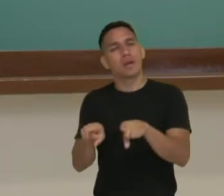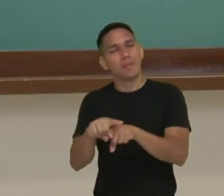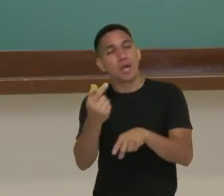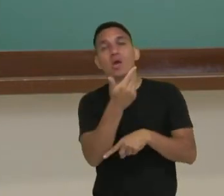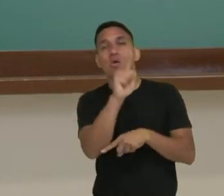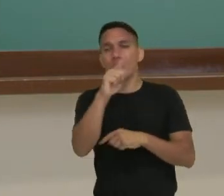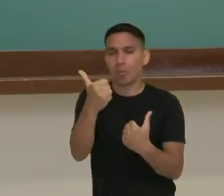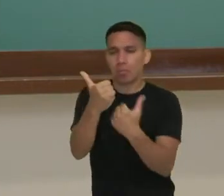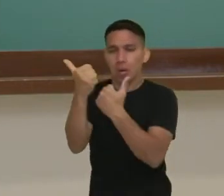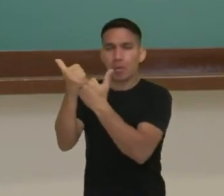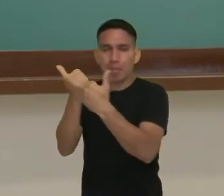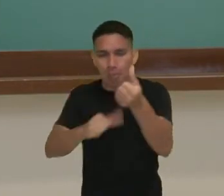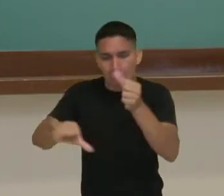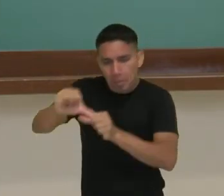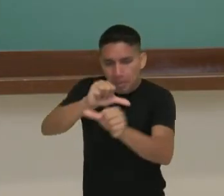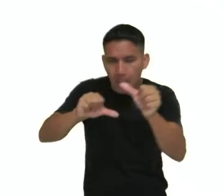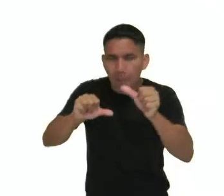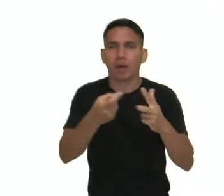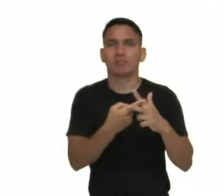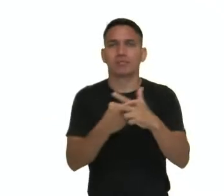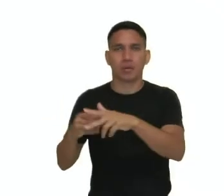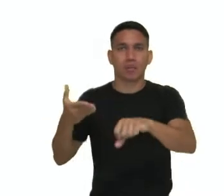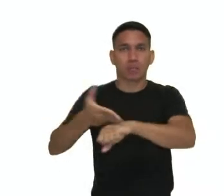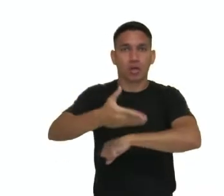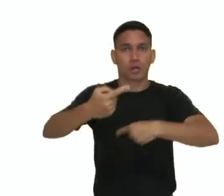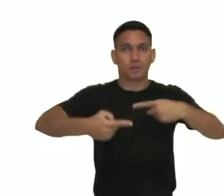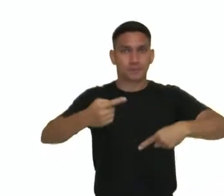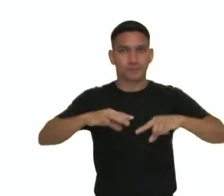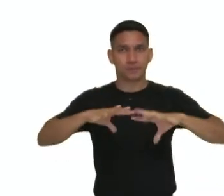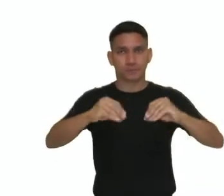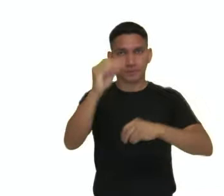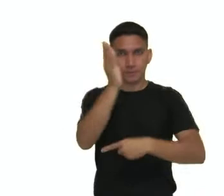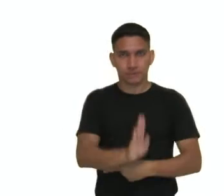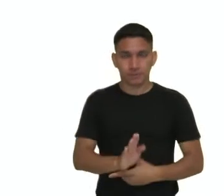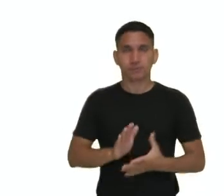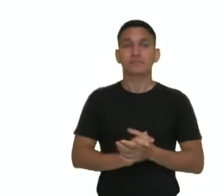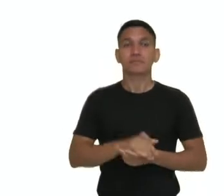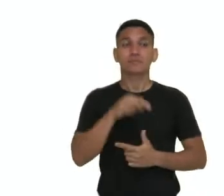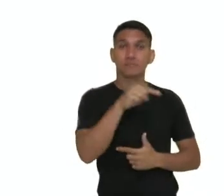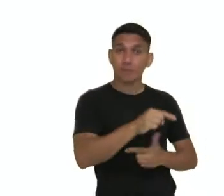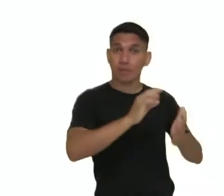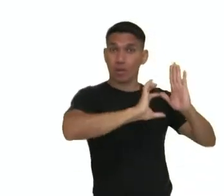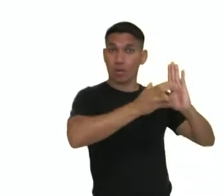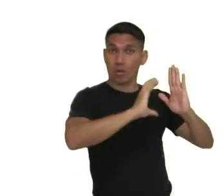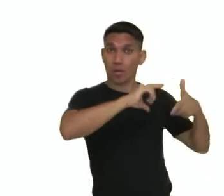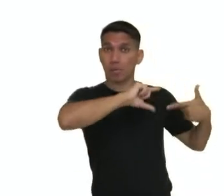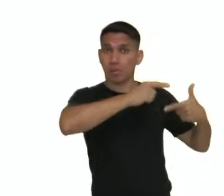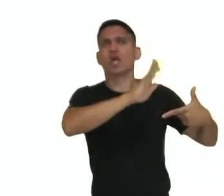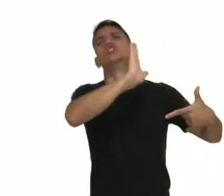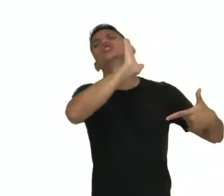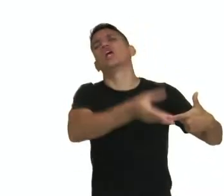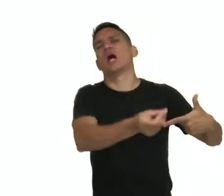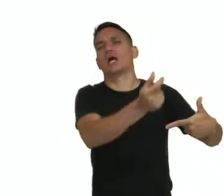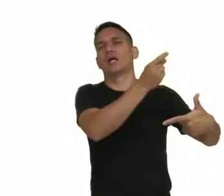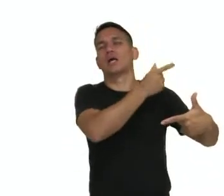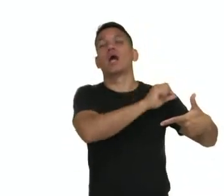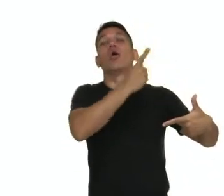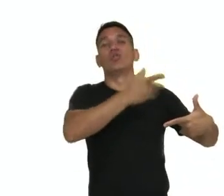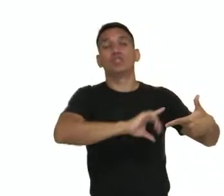ali atuando na política nacional. O Partido Conservador, ele já era, como o nome já diz, ele